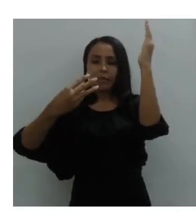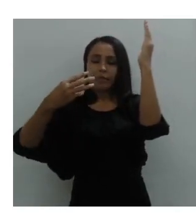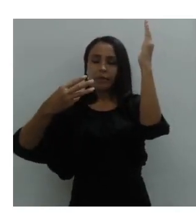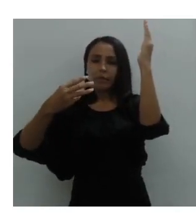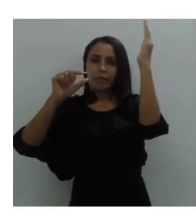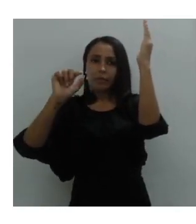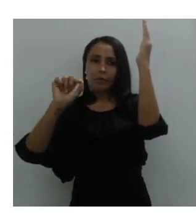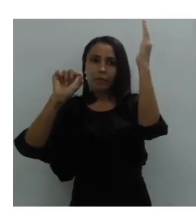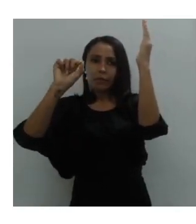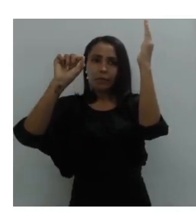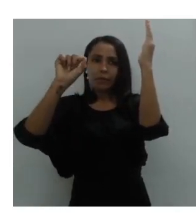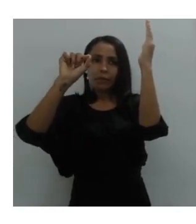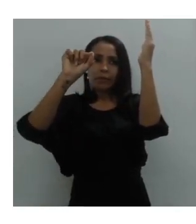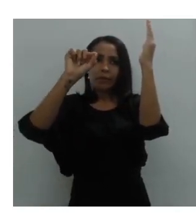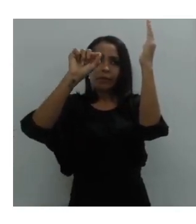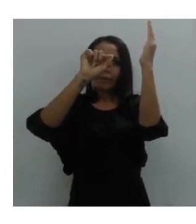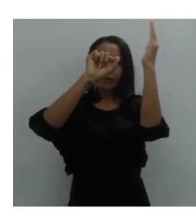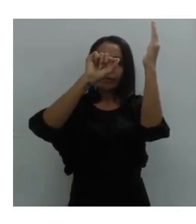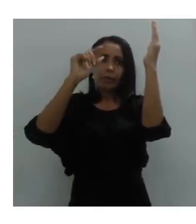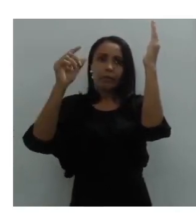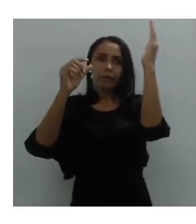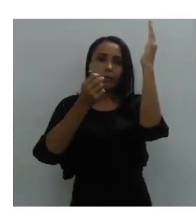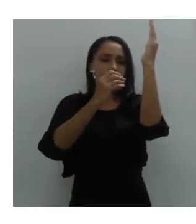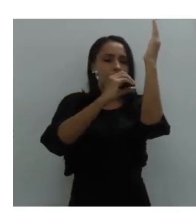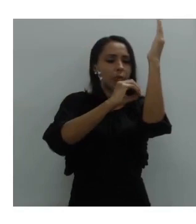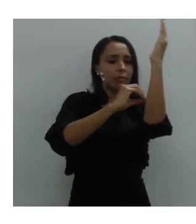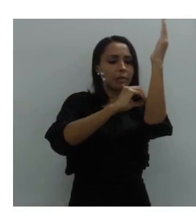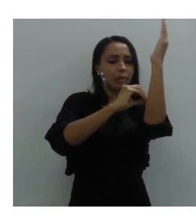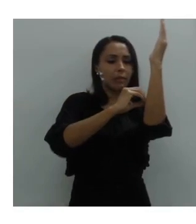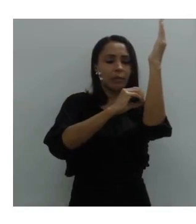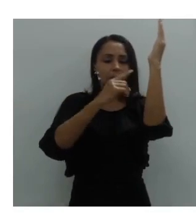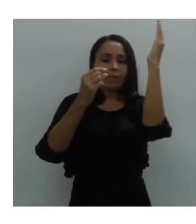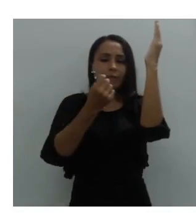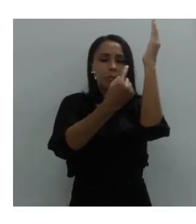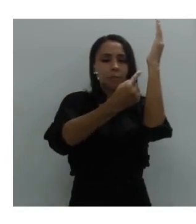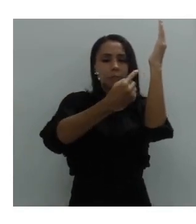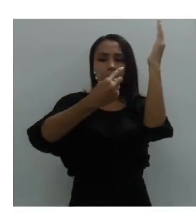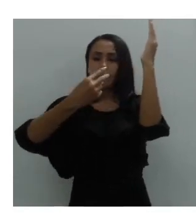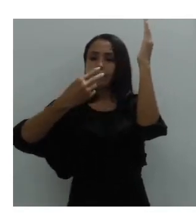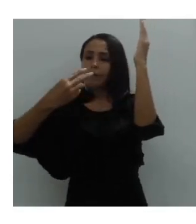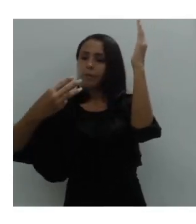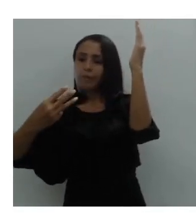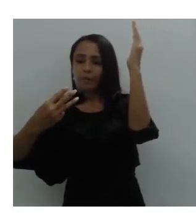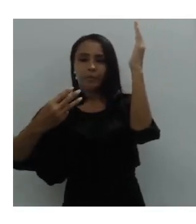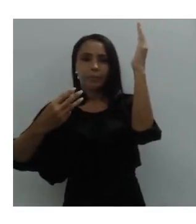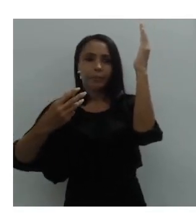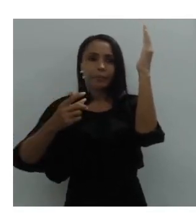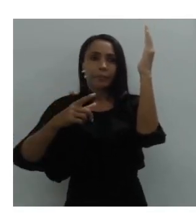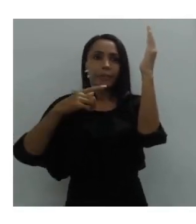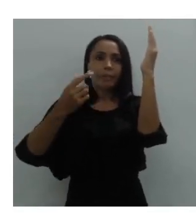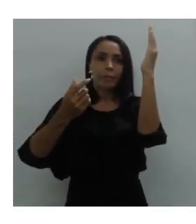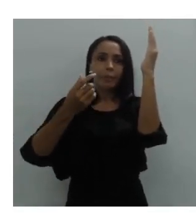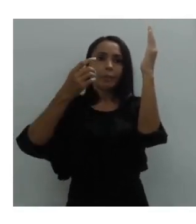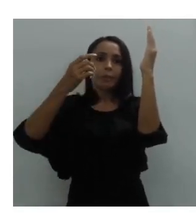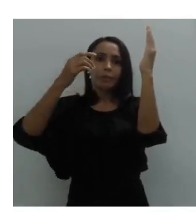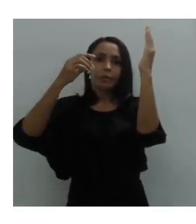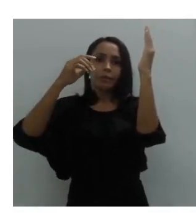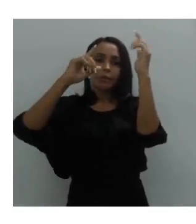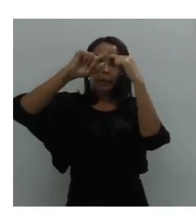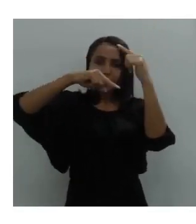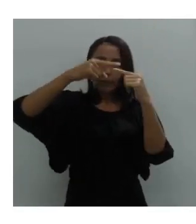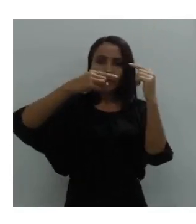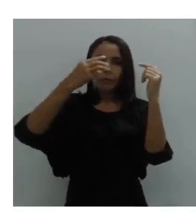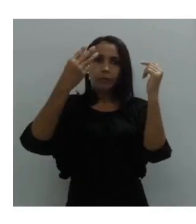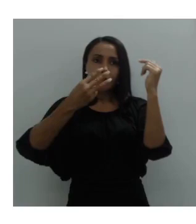Depois do zero vem 1, aí depois vem 2 e depois vem 3. E depois do número 3, você tem aí o número